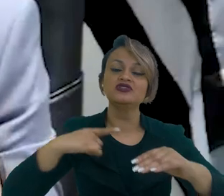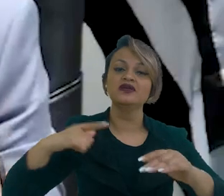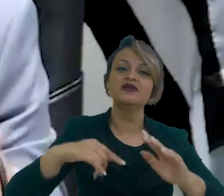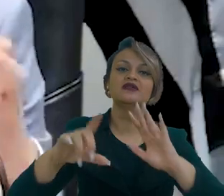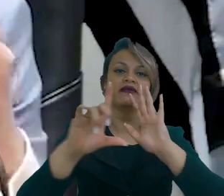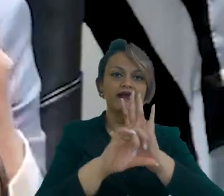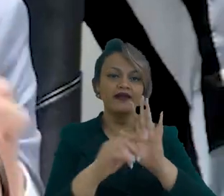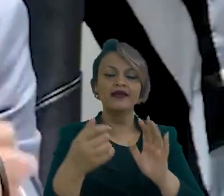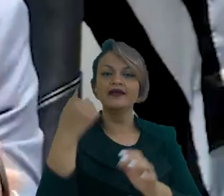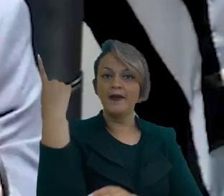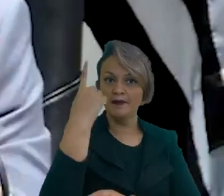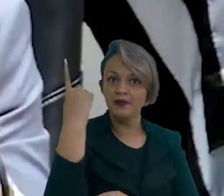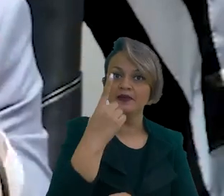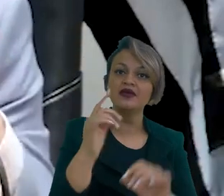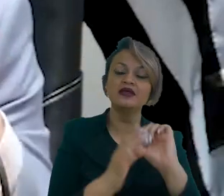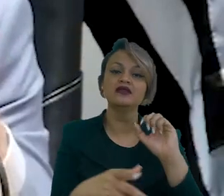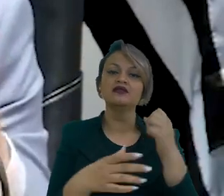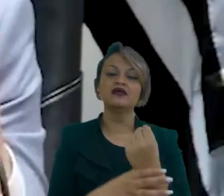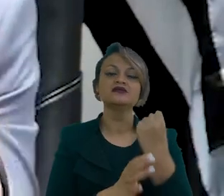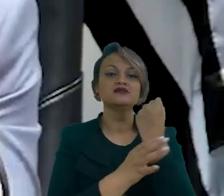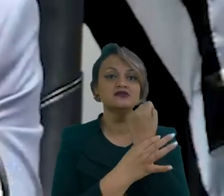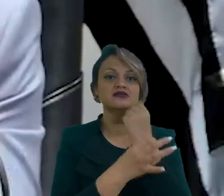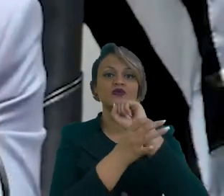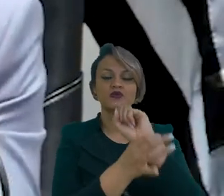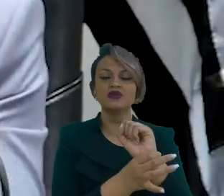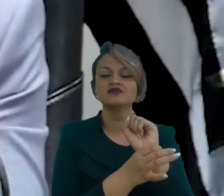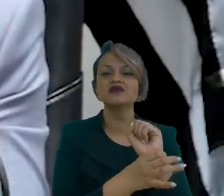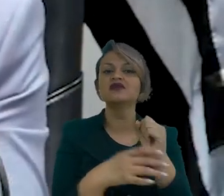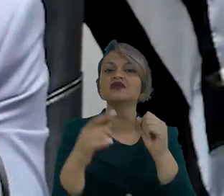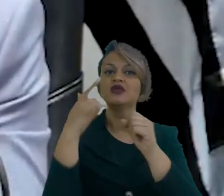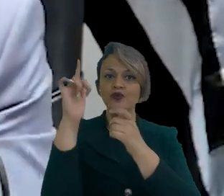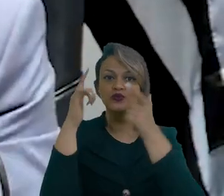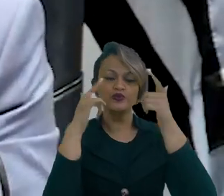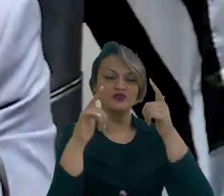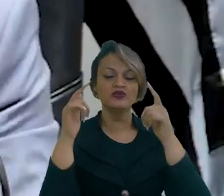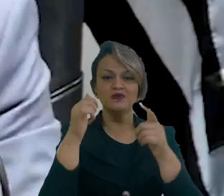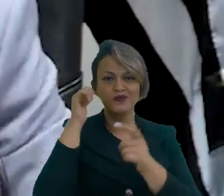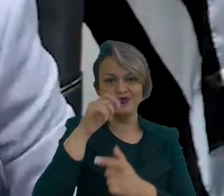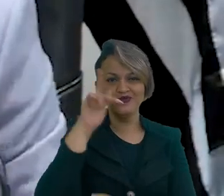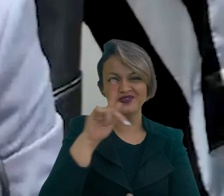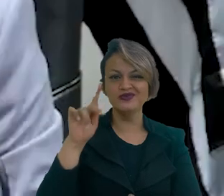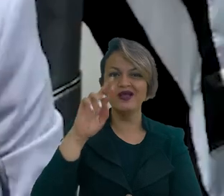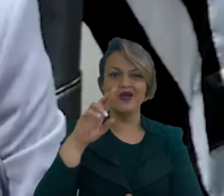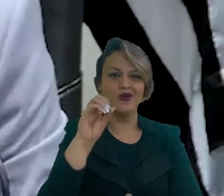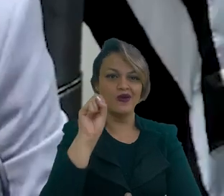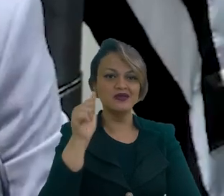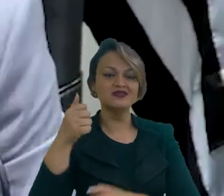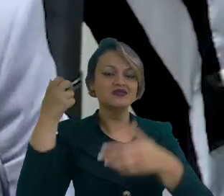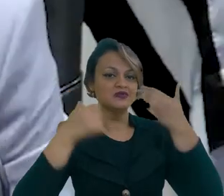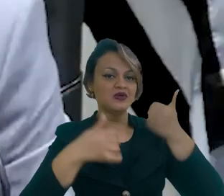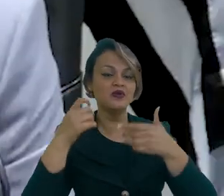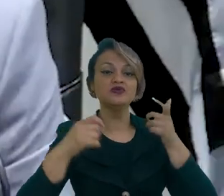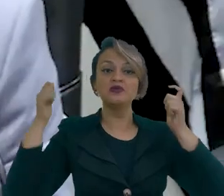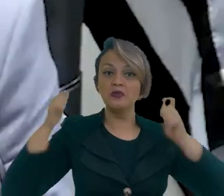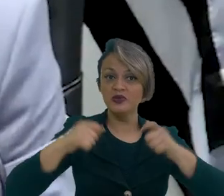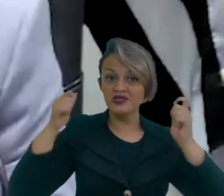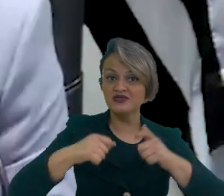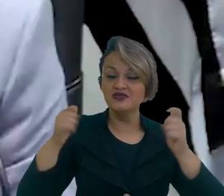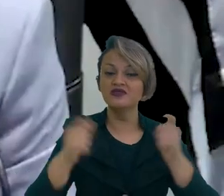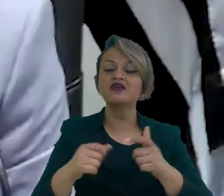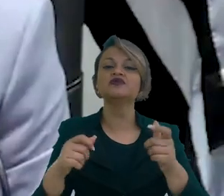estabilidade nós temos a lei no centro uma segurança essas forças será Rosa mencionou